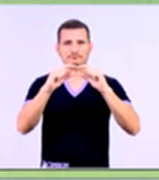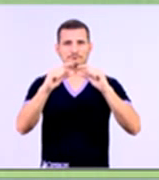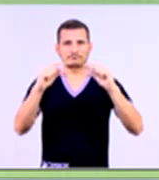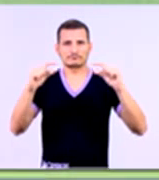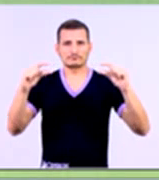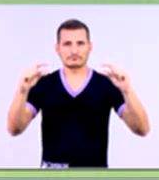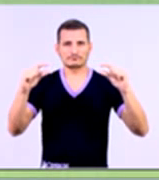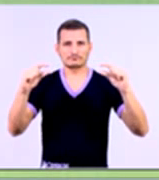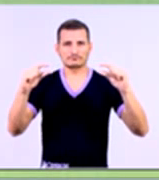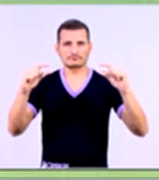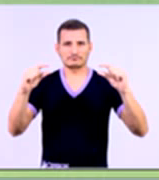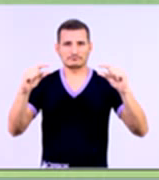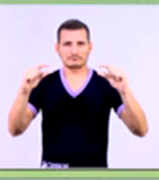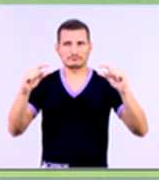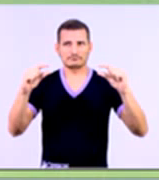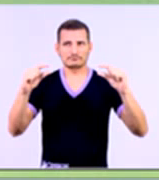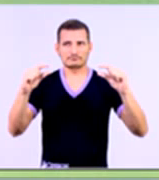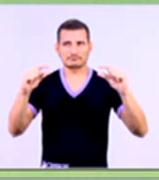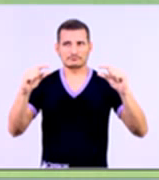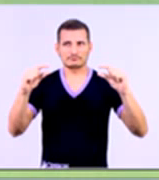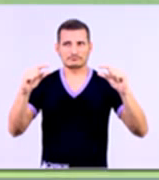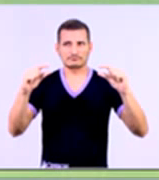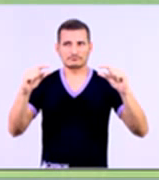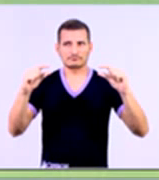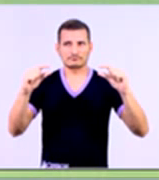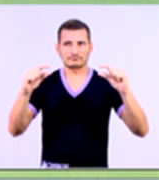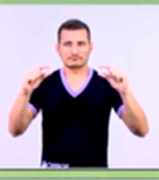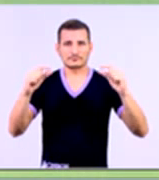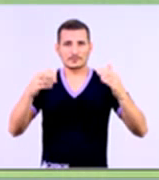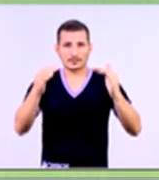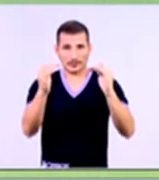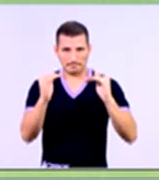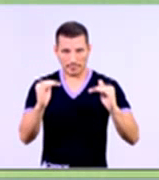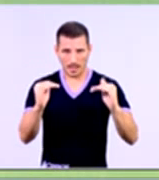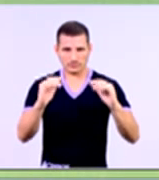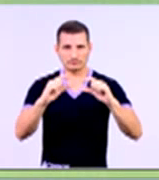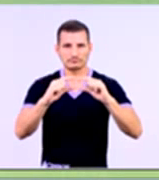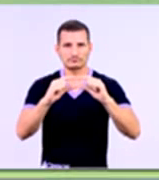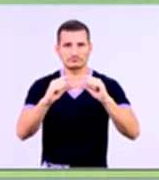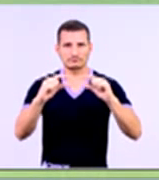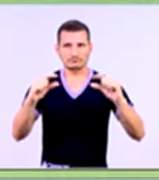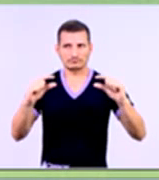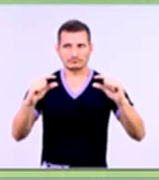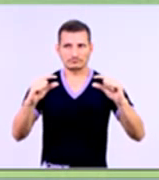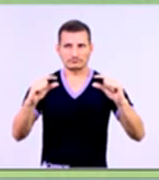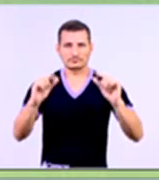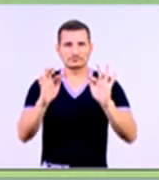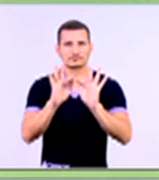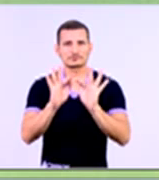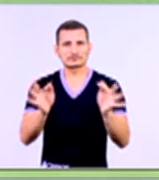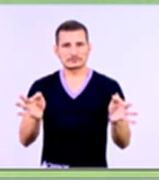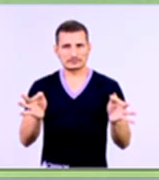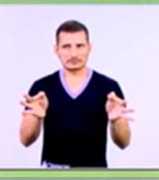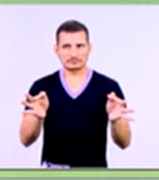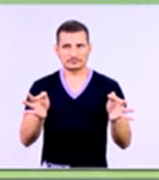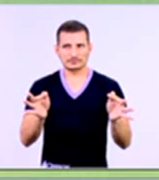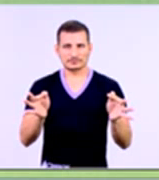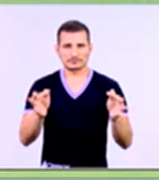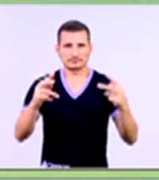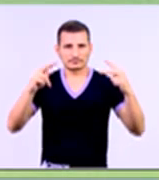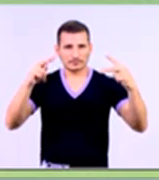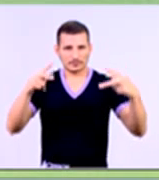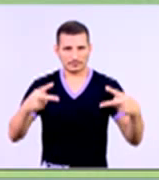placeholder. E aqui nós temos o resultado, olha. Uma caixa de texto simples com